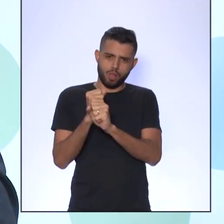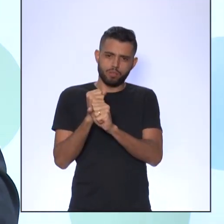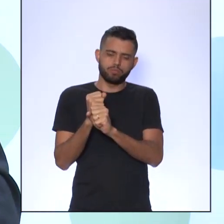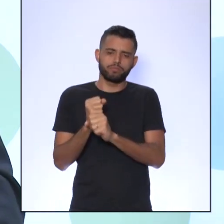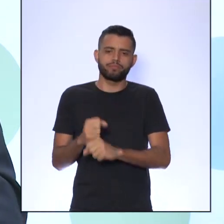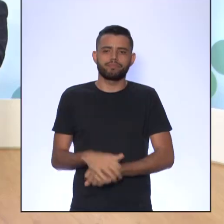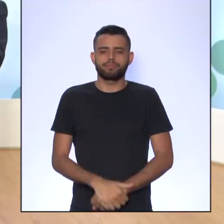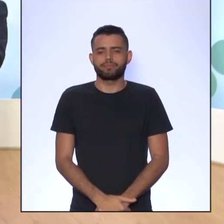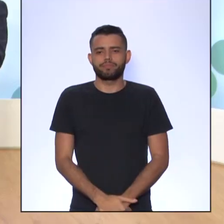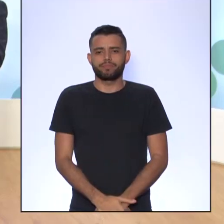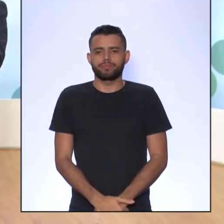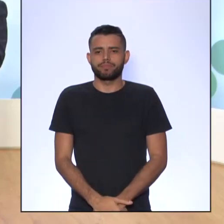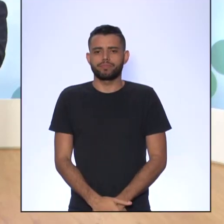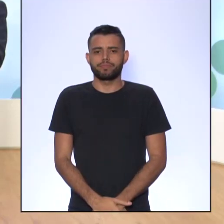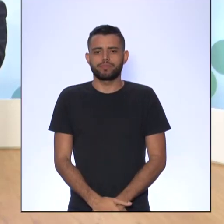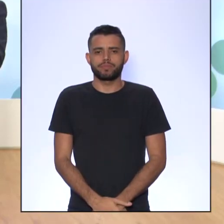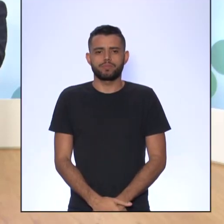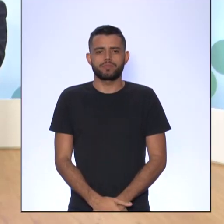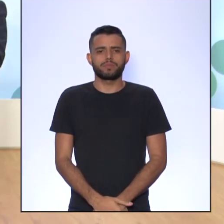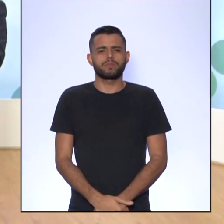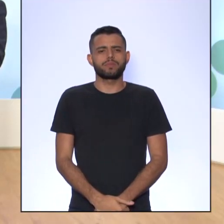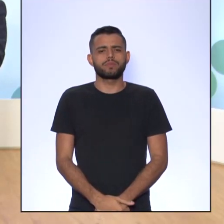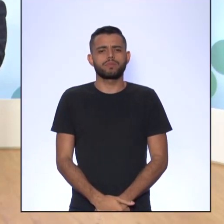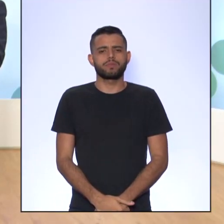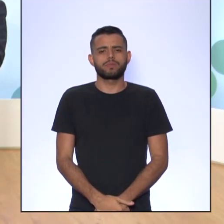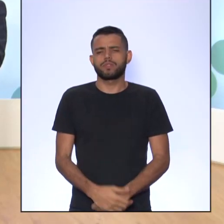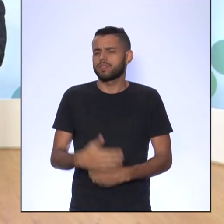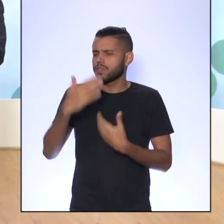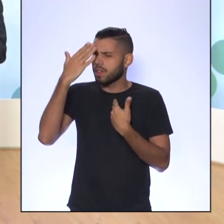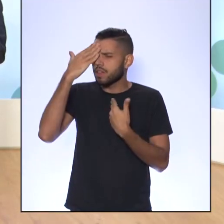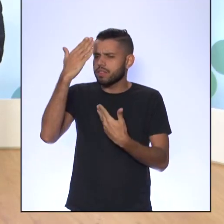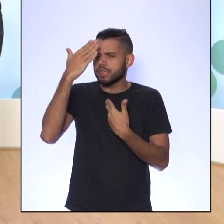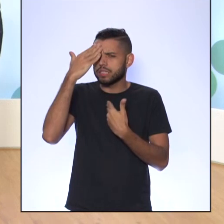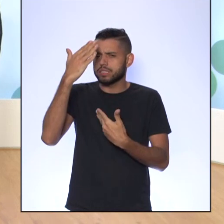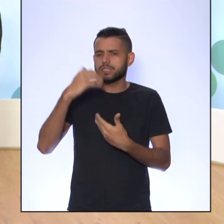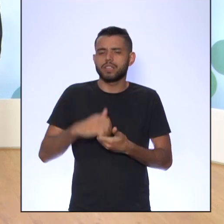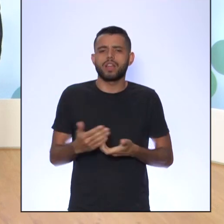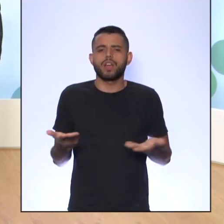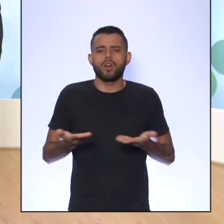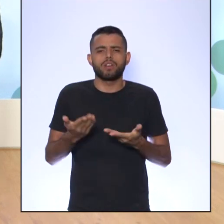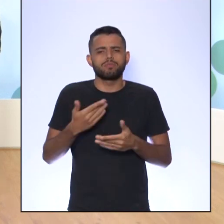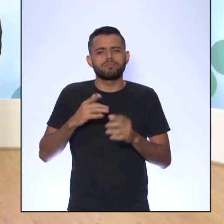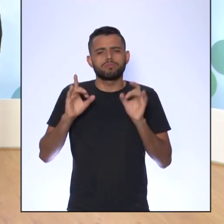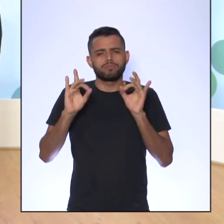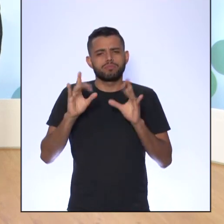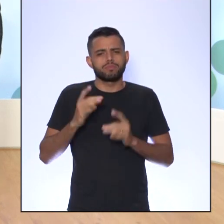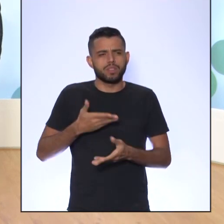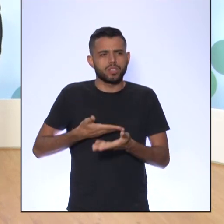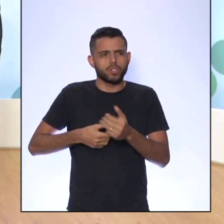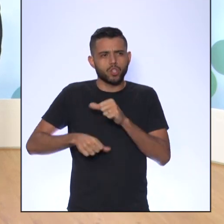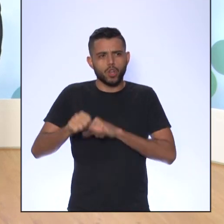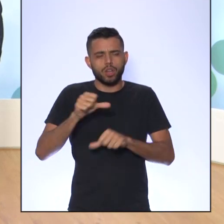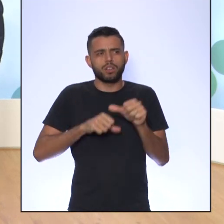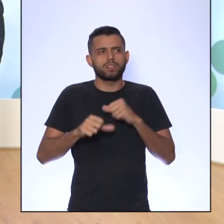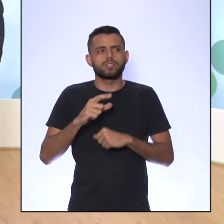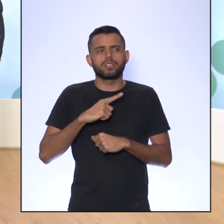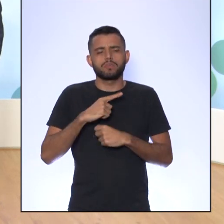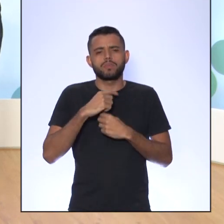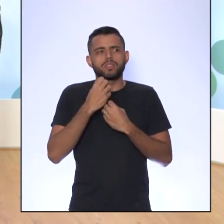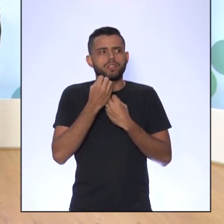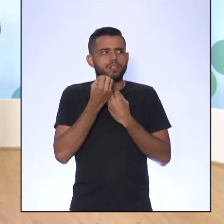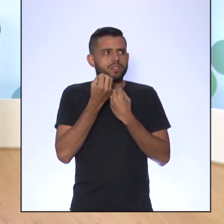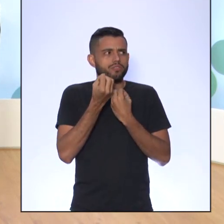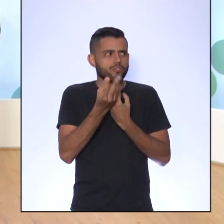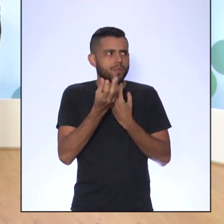legal. Cláudio, eu quero te agradecer muito. Vou fazer uma troca técnica aqui enquanto eu trago mais algumas informações,